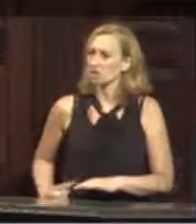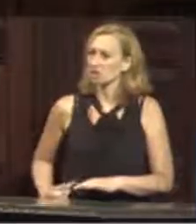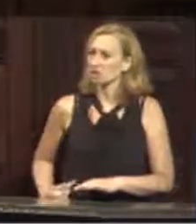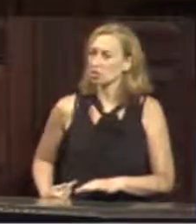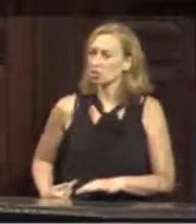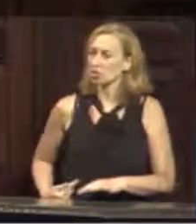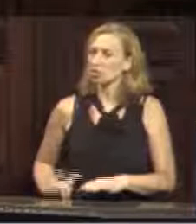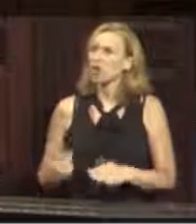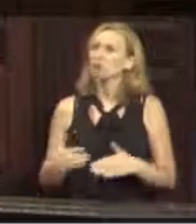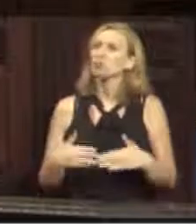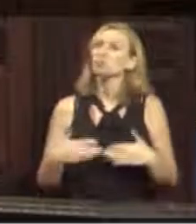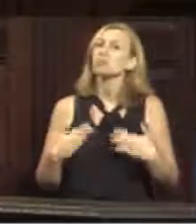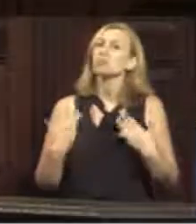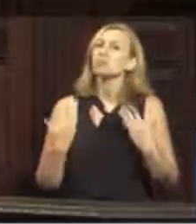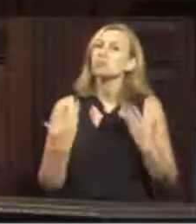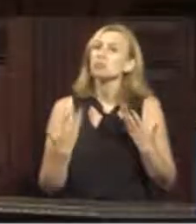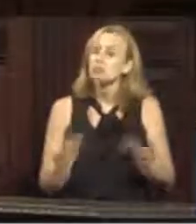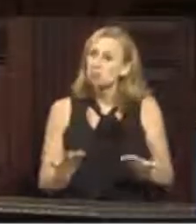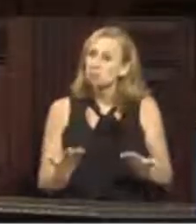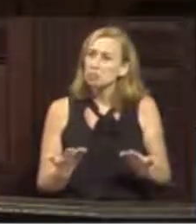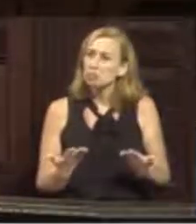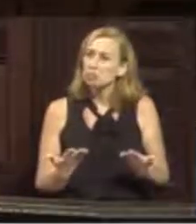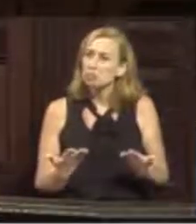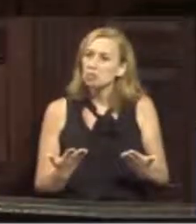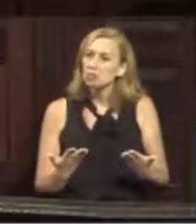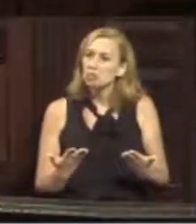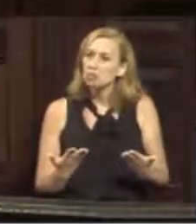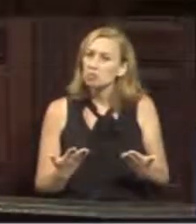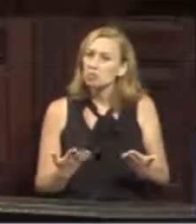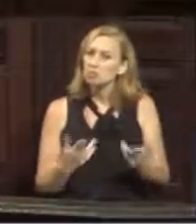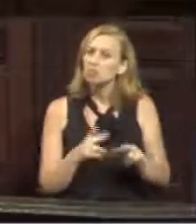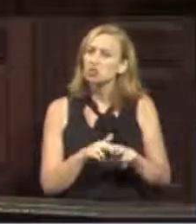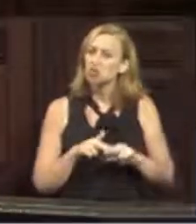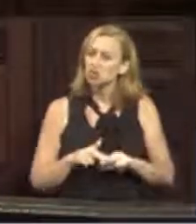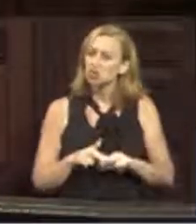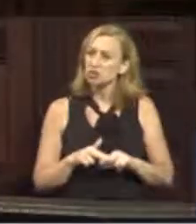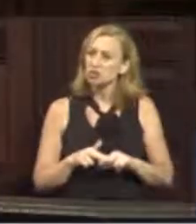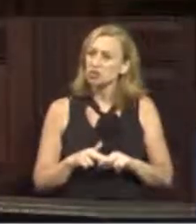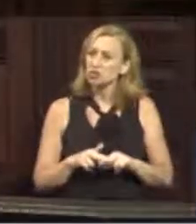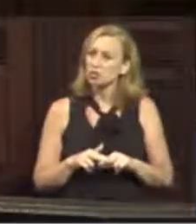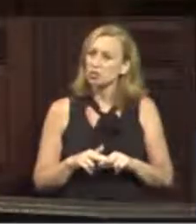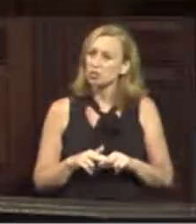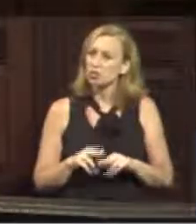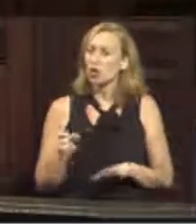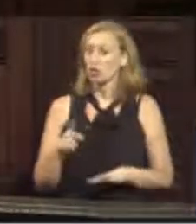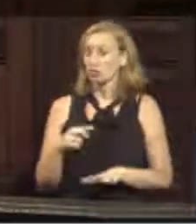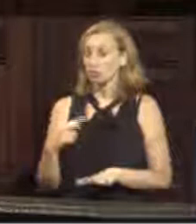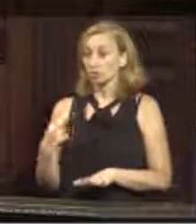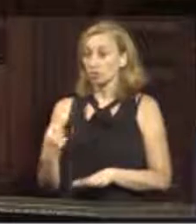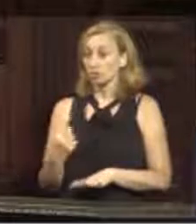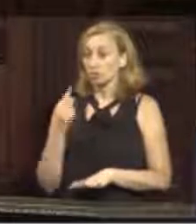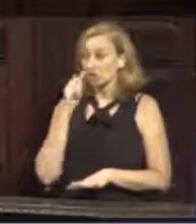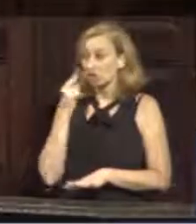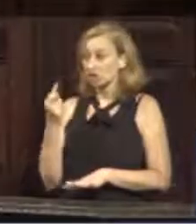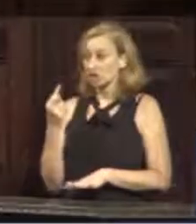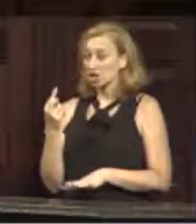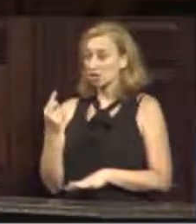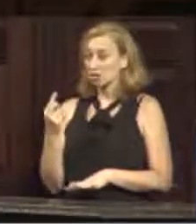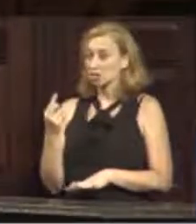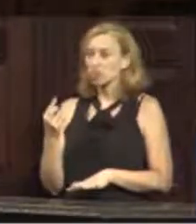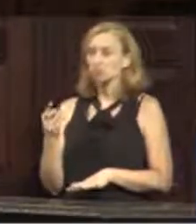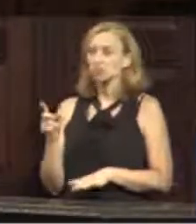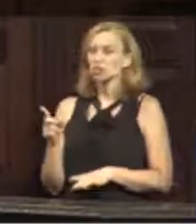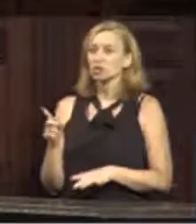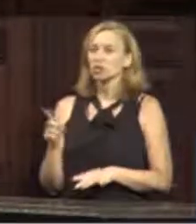é a compensação? O nosso petróleo é tributado no destino, quando todos os